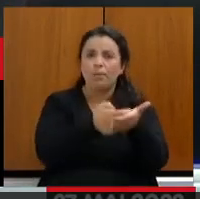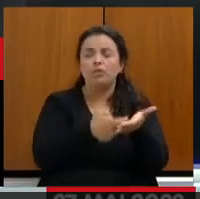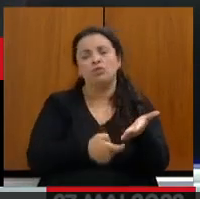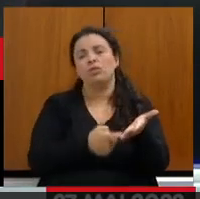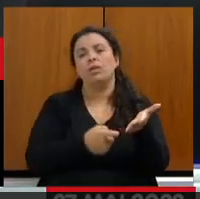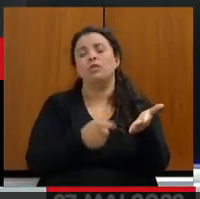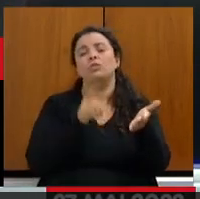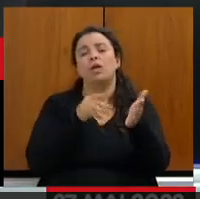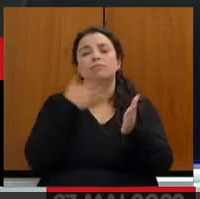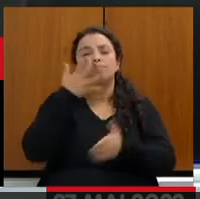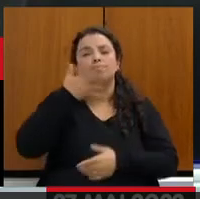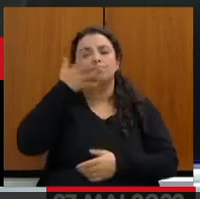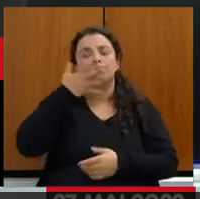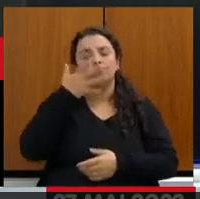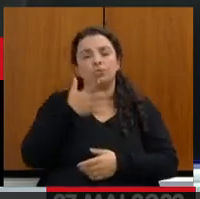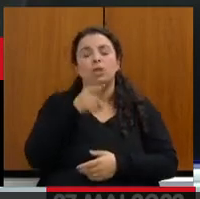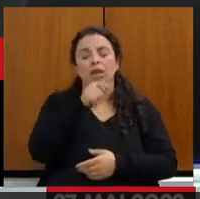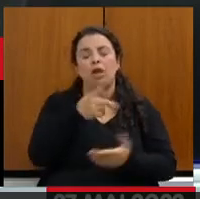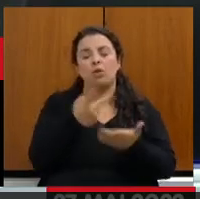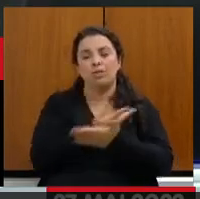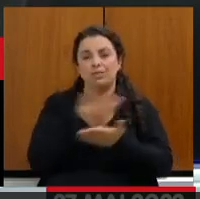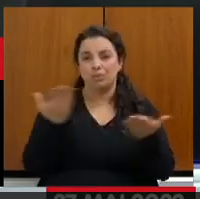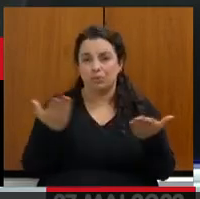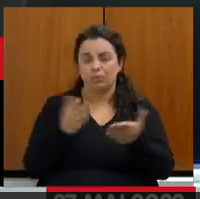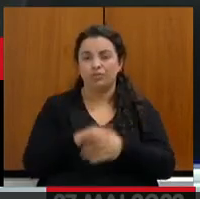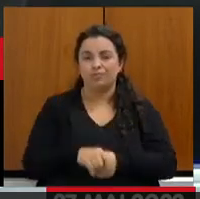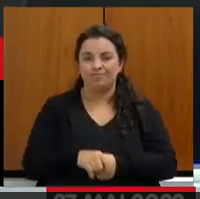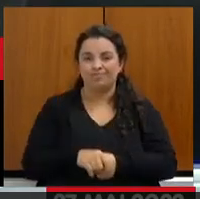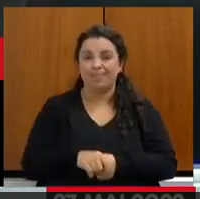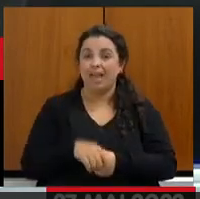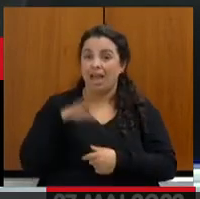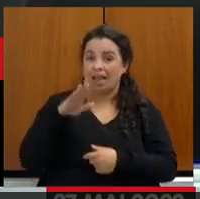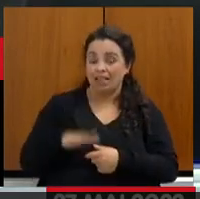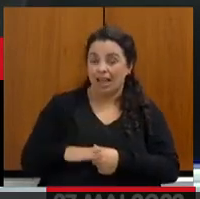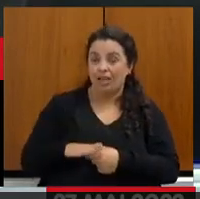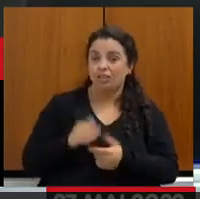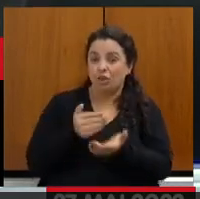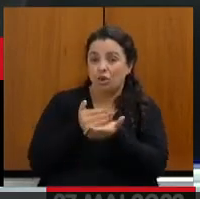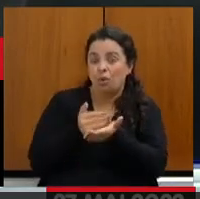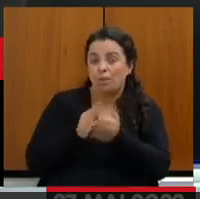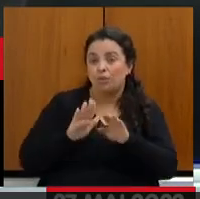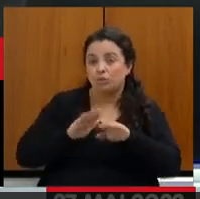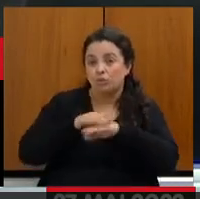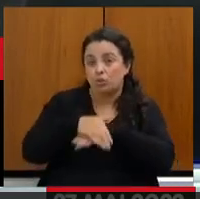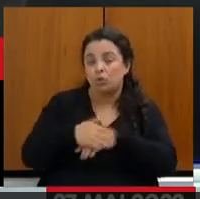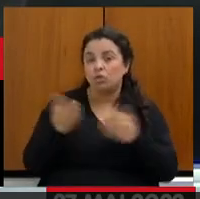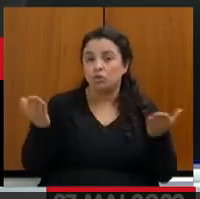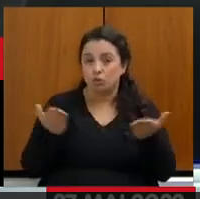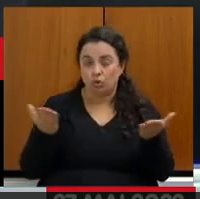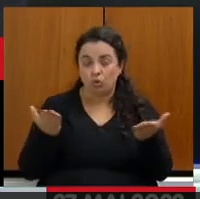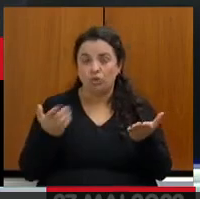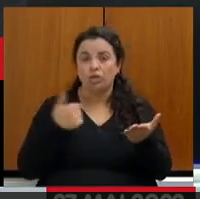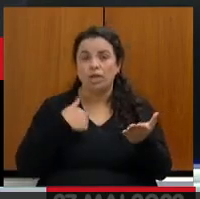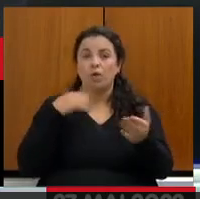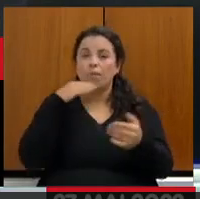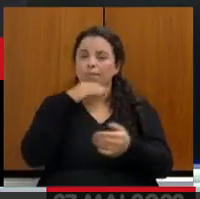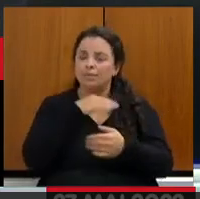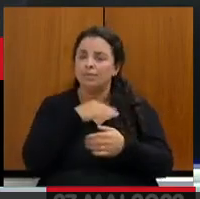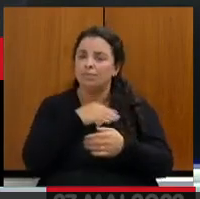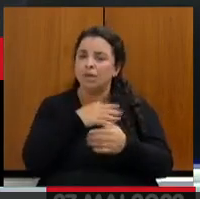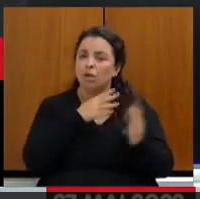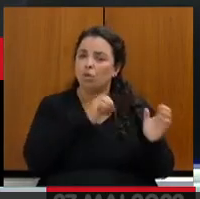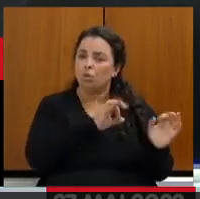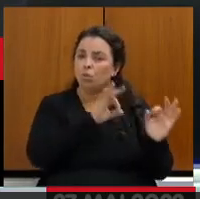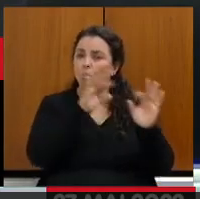feitas durante essa tarde e já o início dessa noite nós percebemos eu percebi na plenário